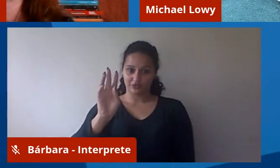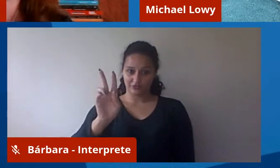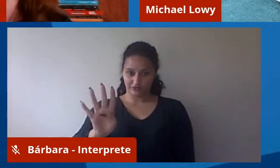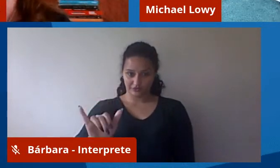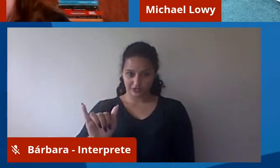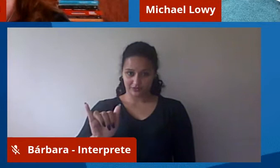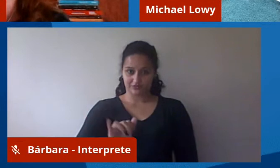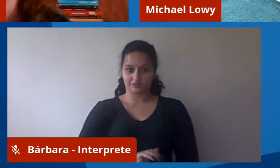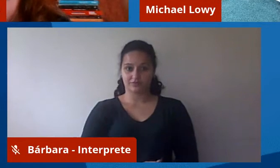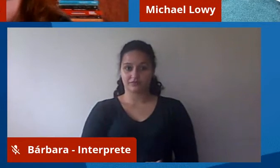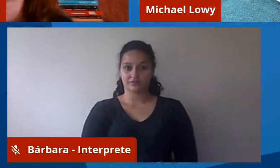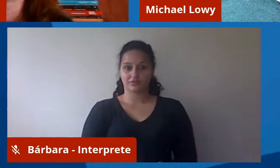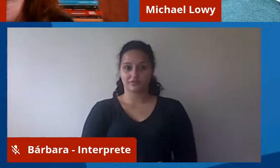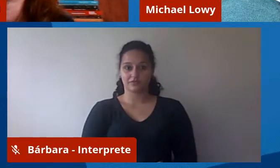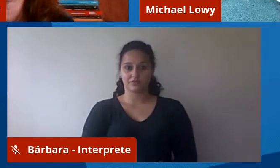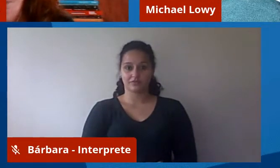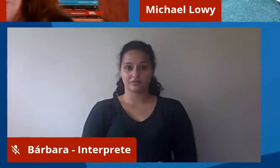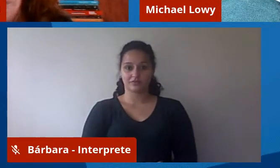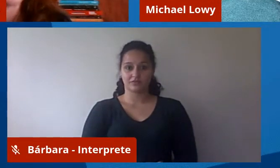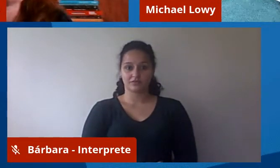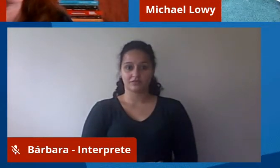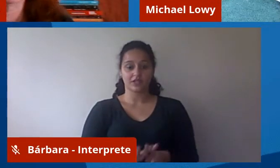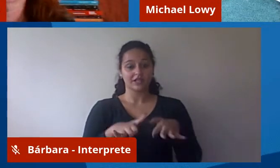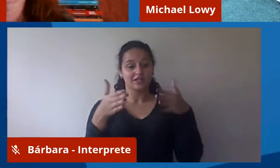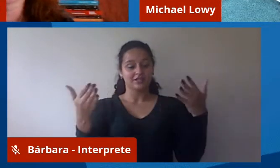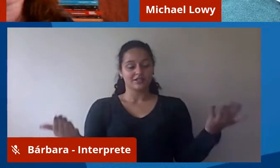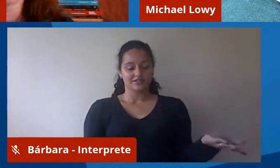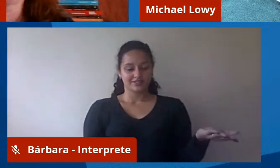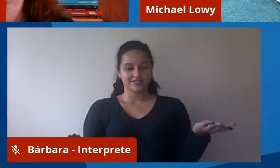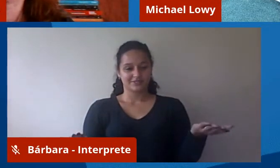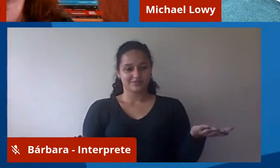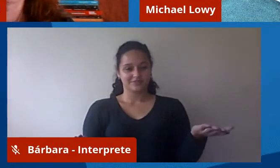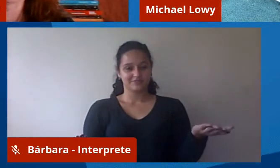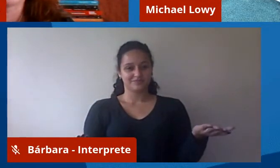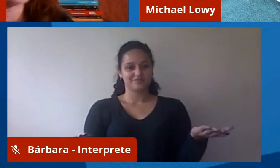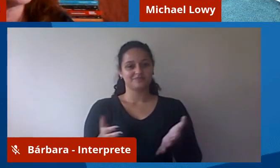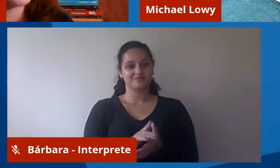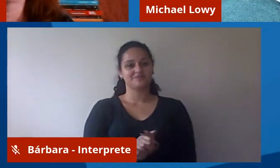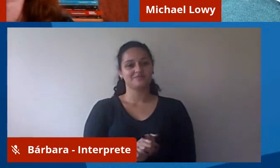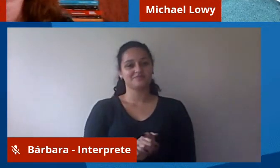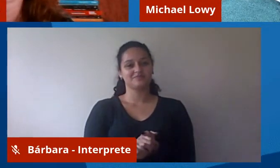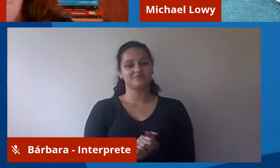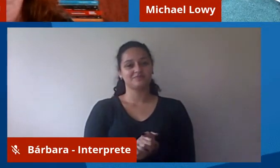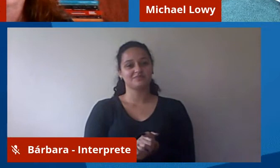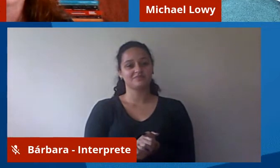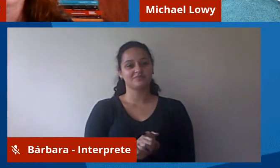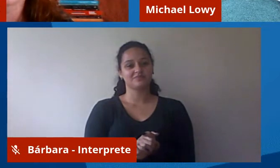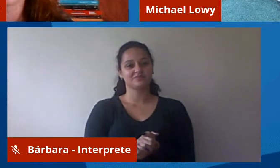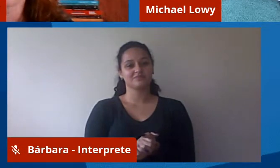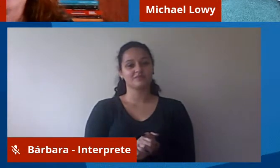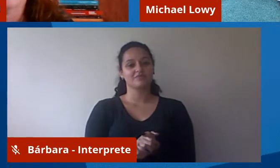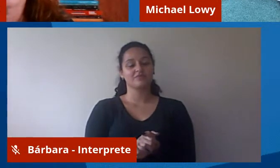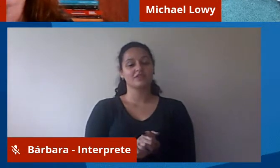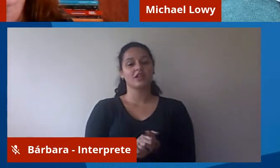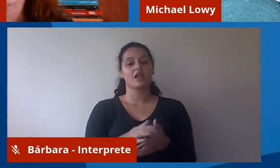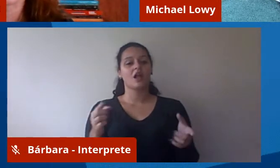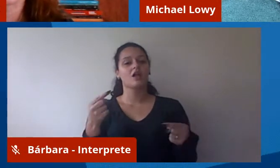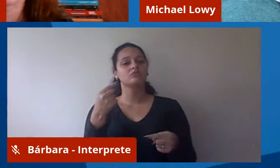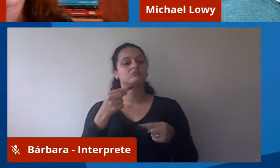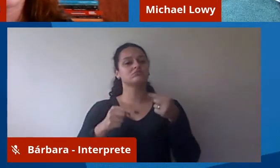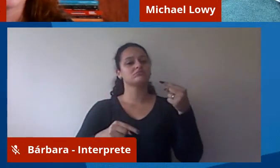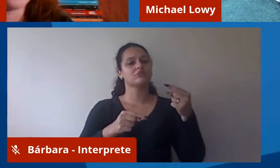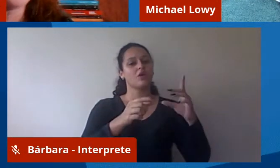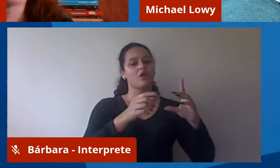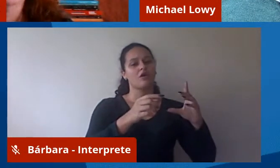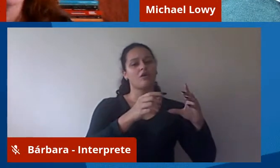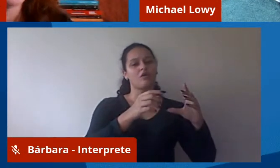nessa atmosfera social aí de incompatibilidade entre o capitalismo e a